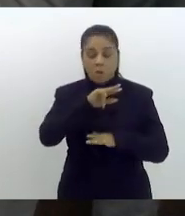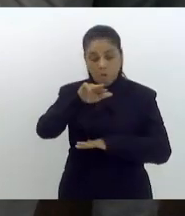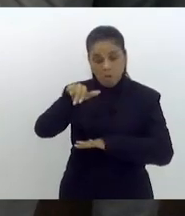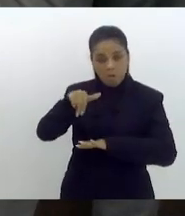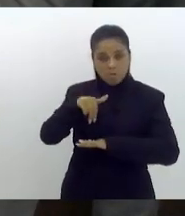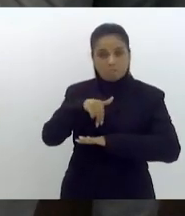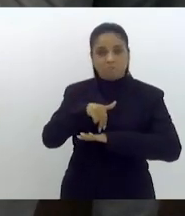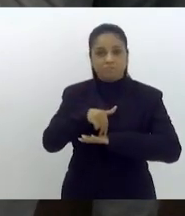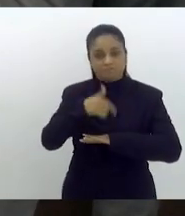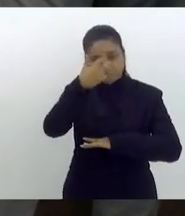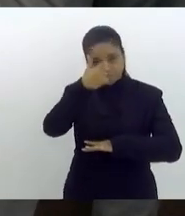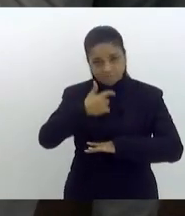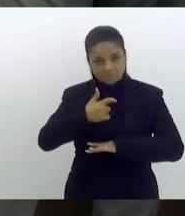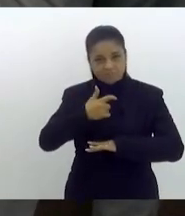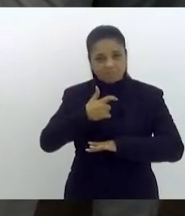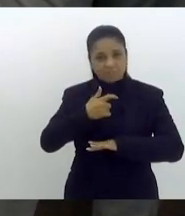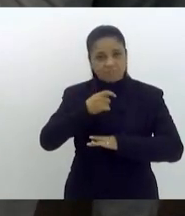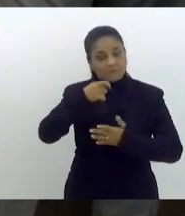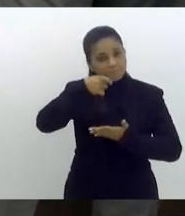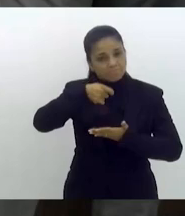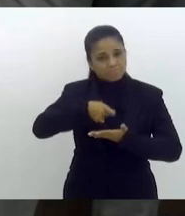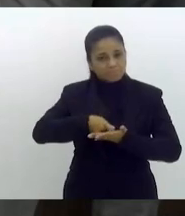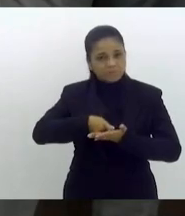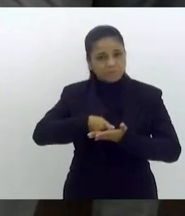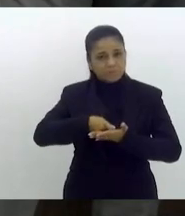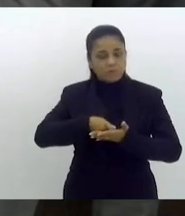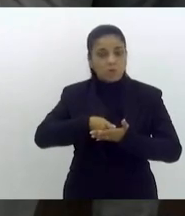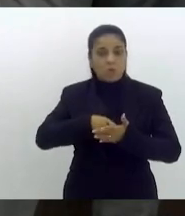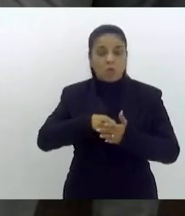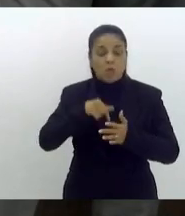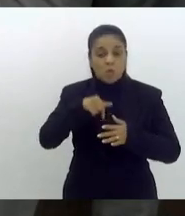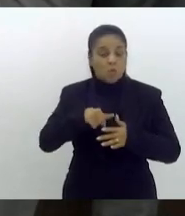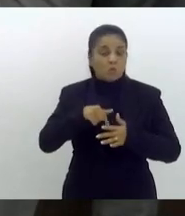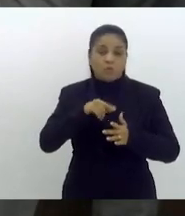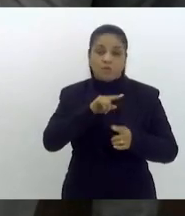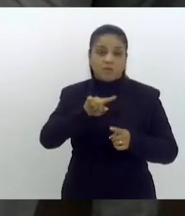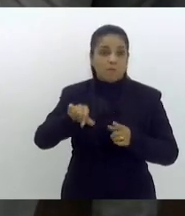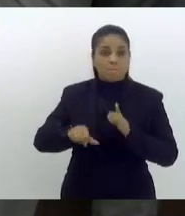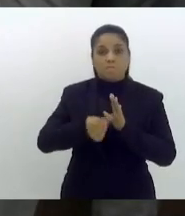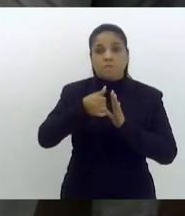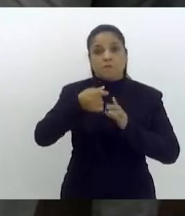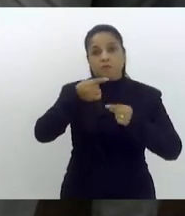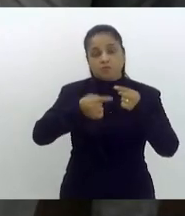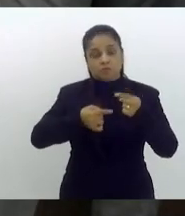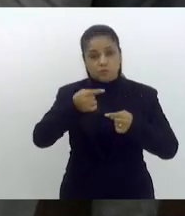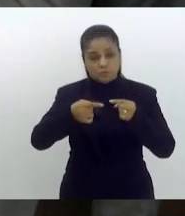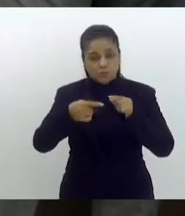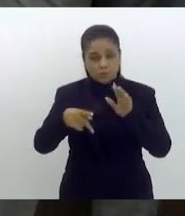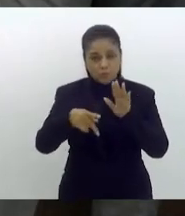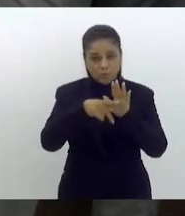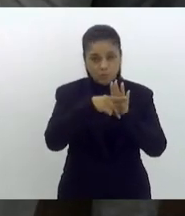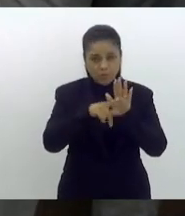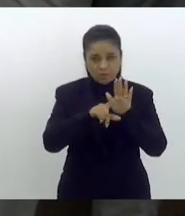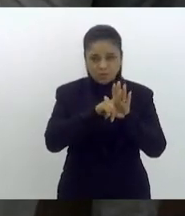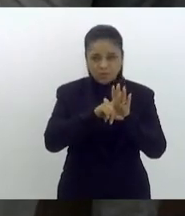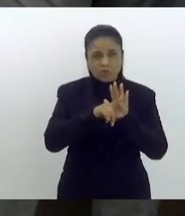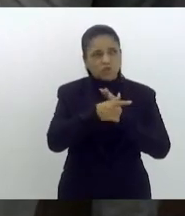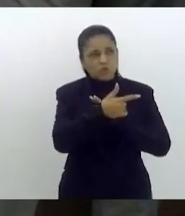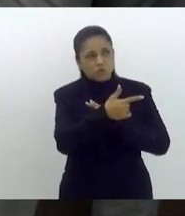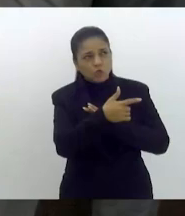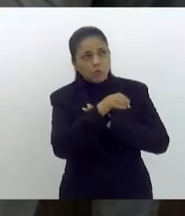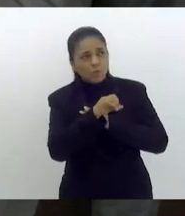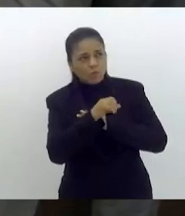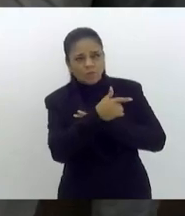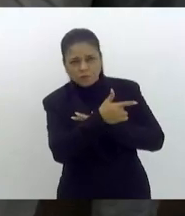posicionar com muita convicção porque não estava aqui na primeira discussão do projeto haja Vista que o projeto é de 2021